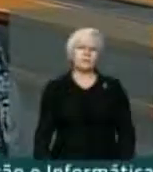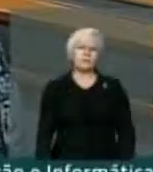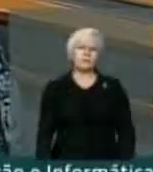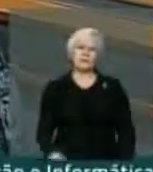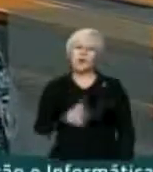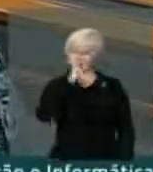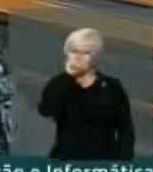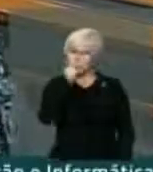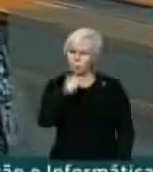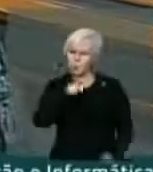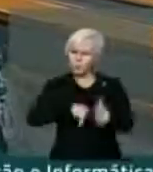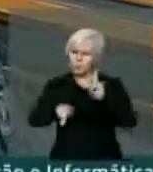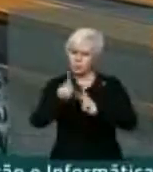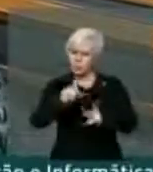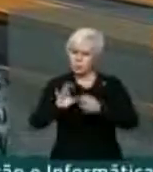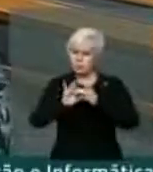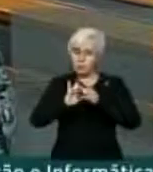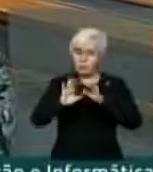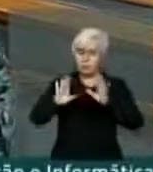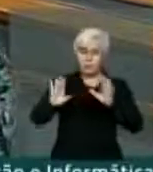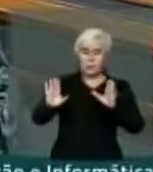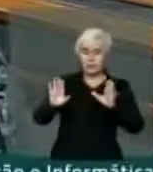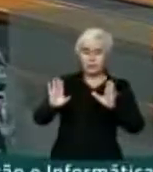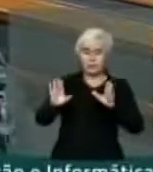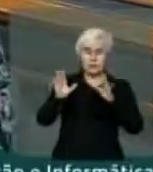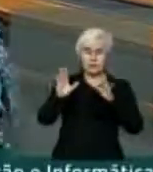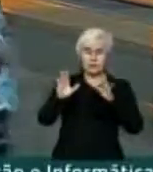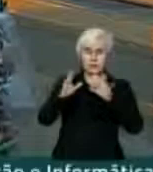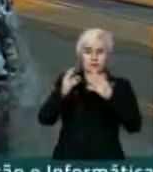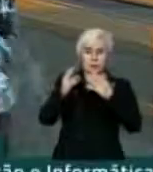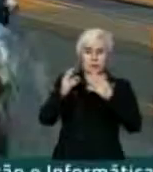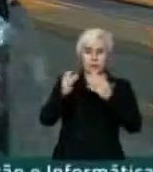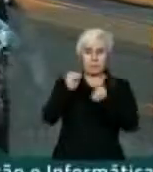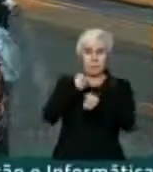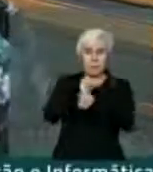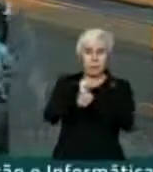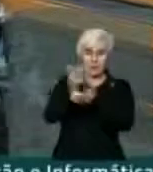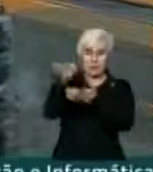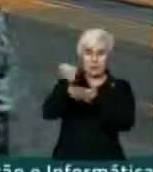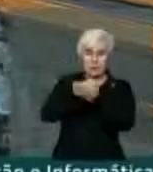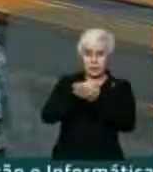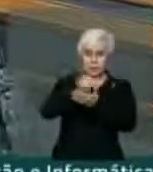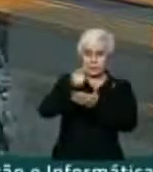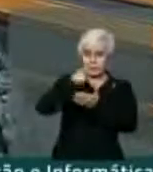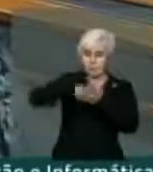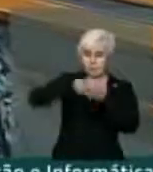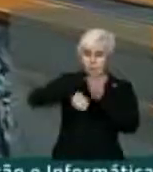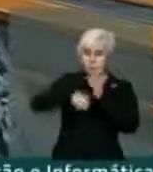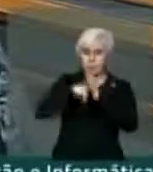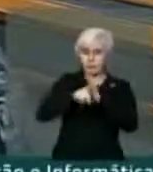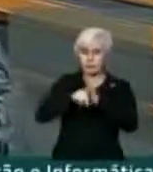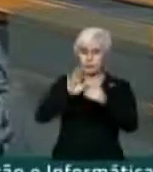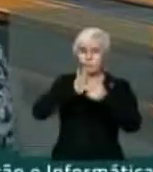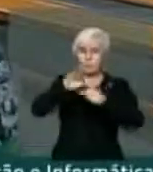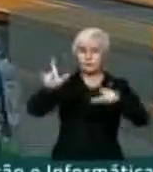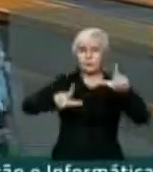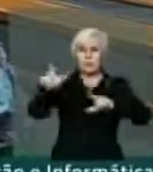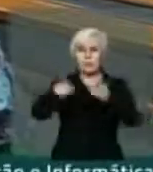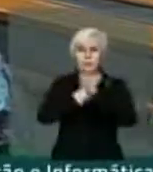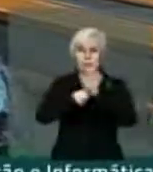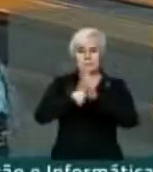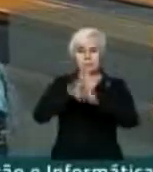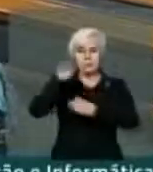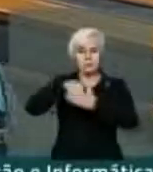O poder público abre mão do tributo que é pago por essas empresas para poder veicular os programas de televisão no horário eleitoral. Não tem nada